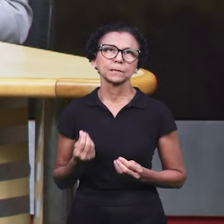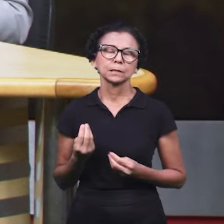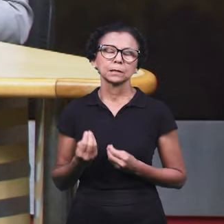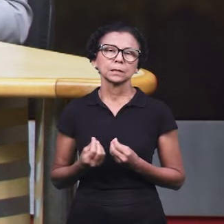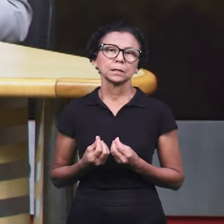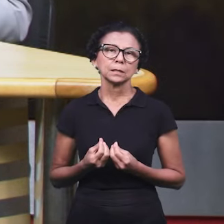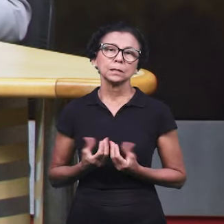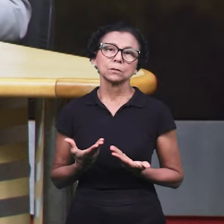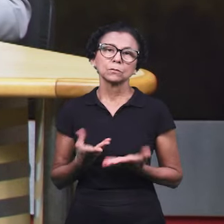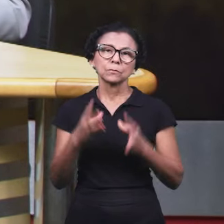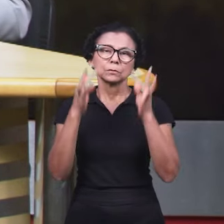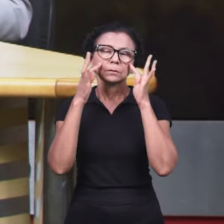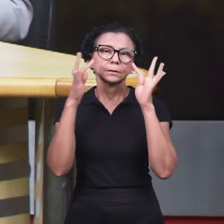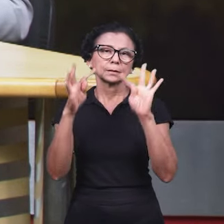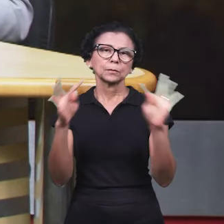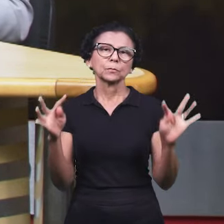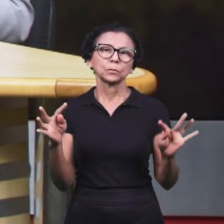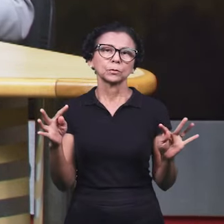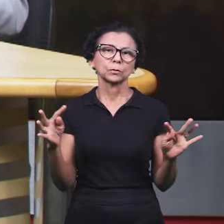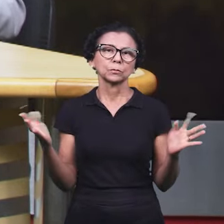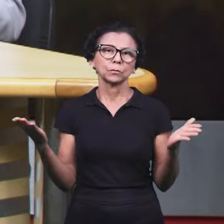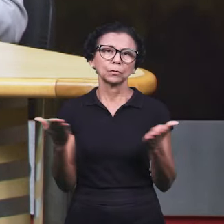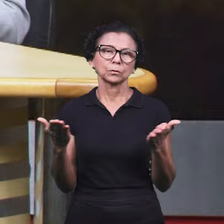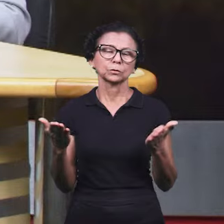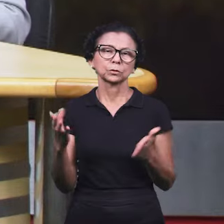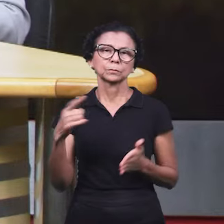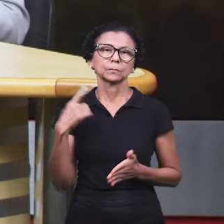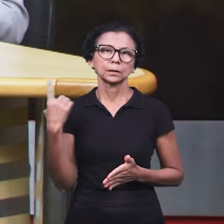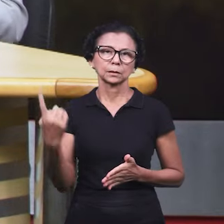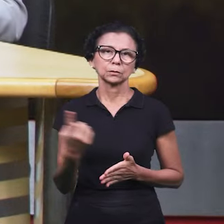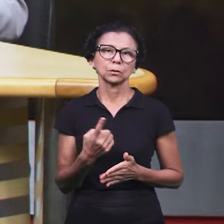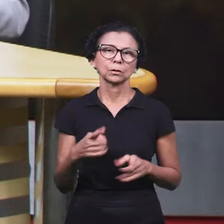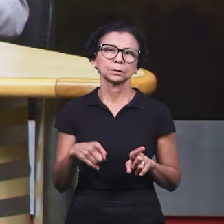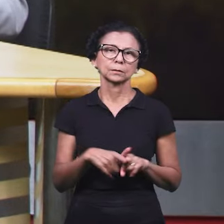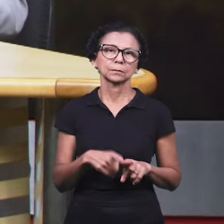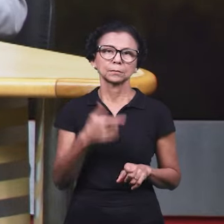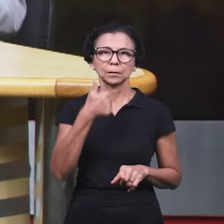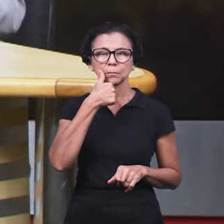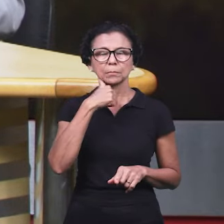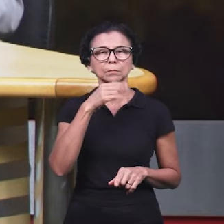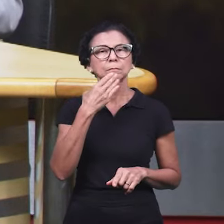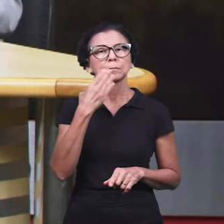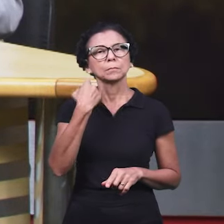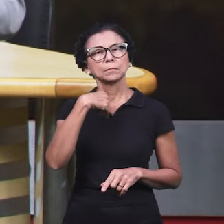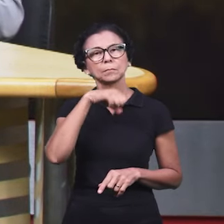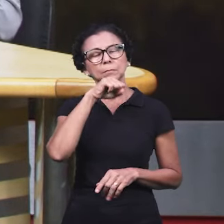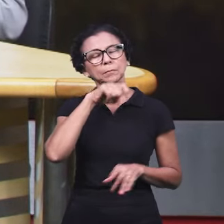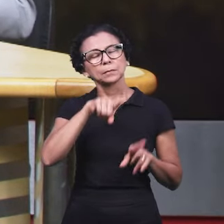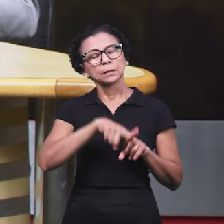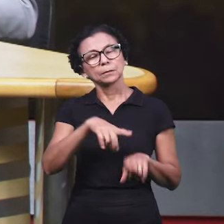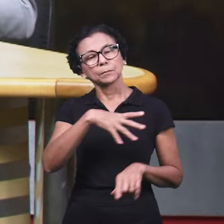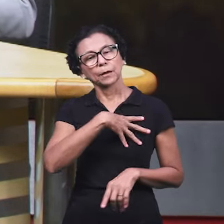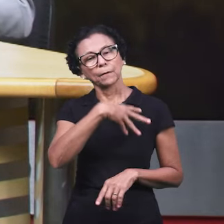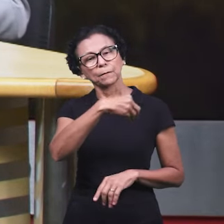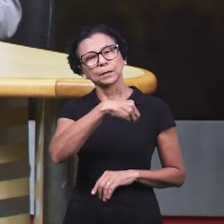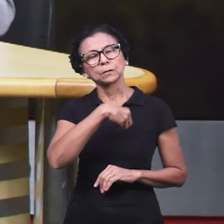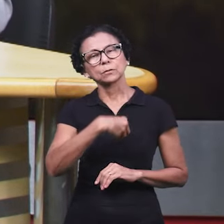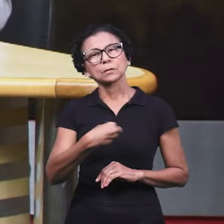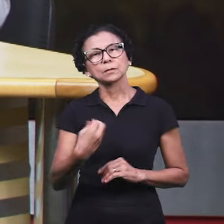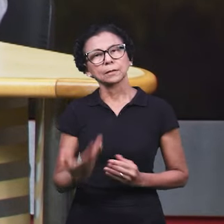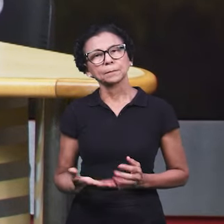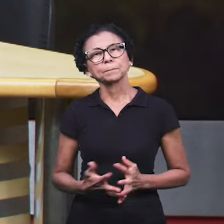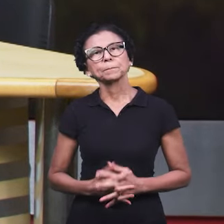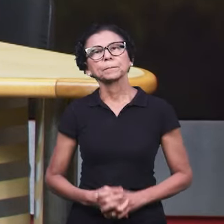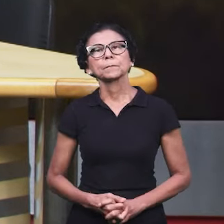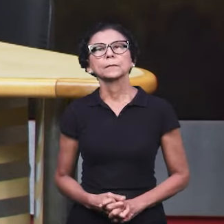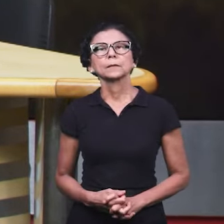é um testemunho para nós e pros filhos né como nós somos como na condição de filhos